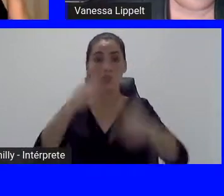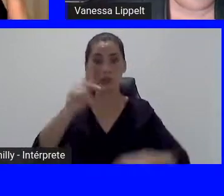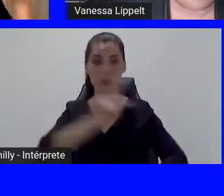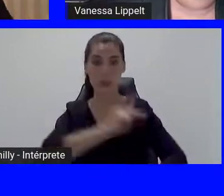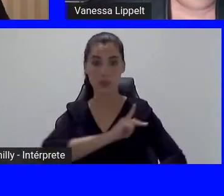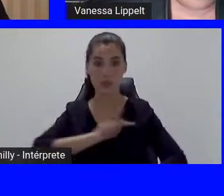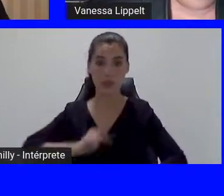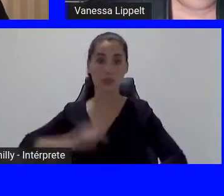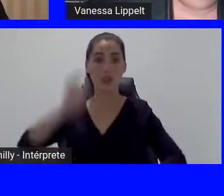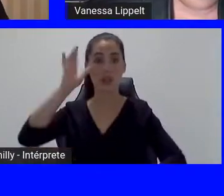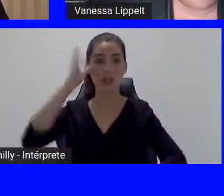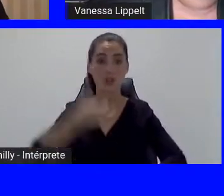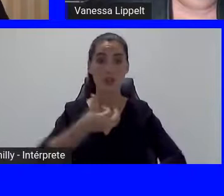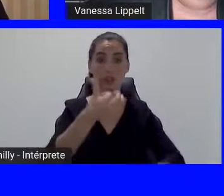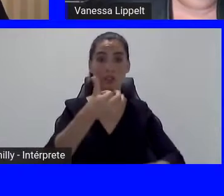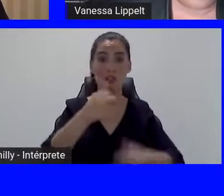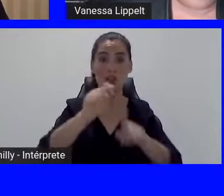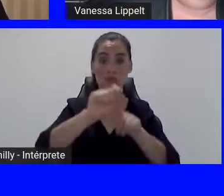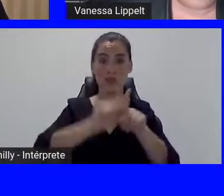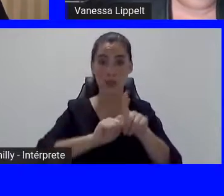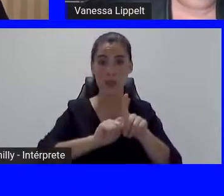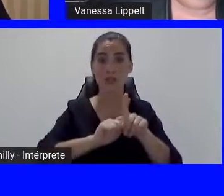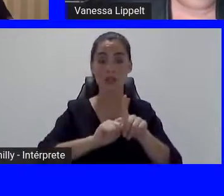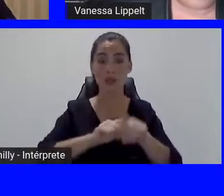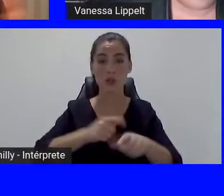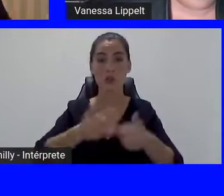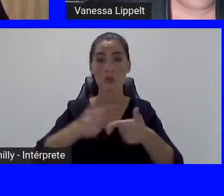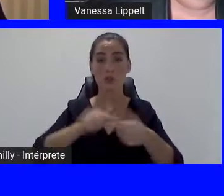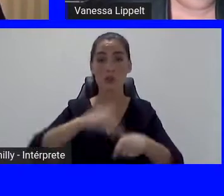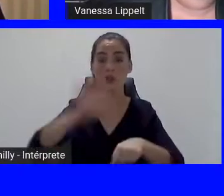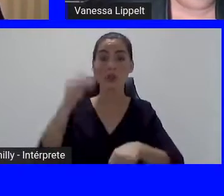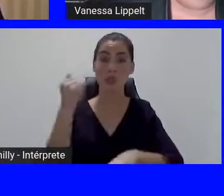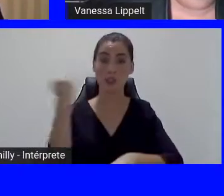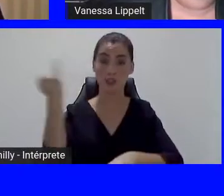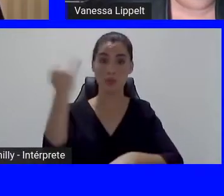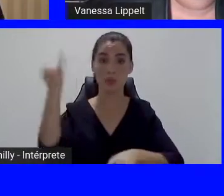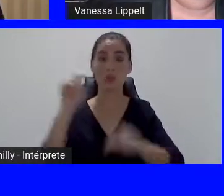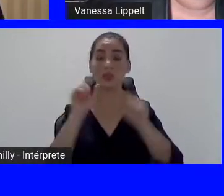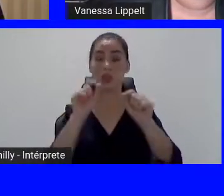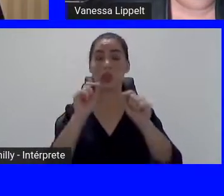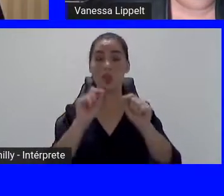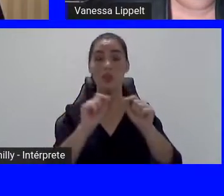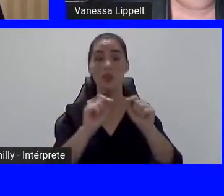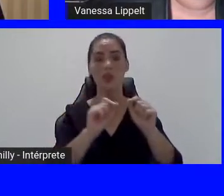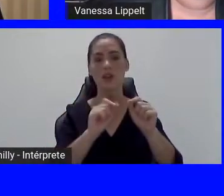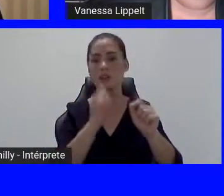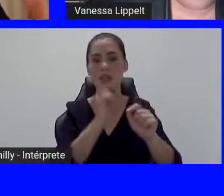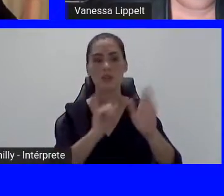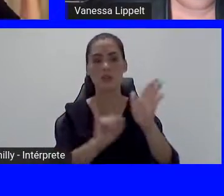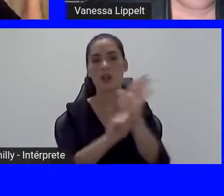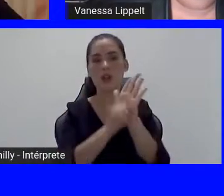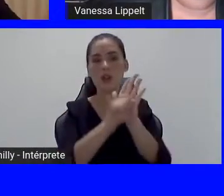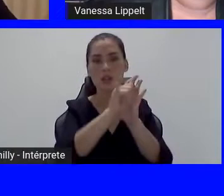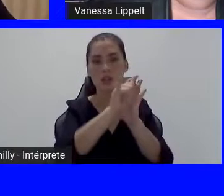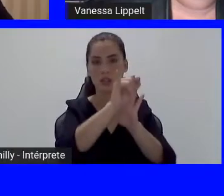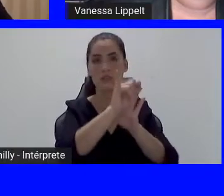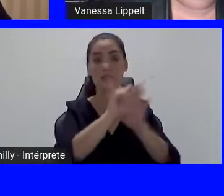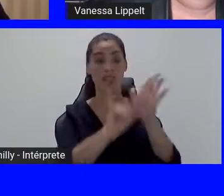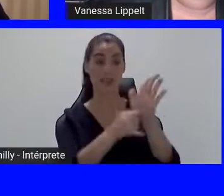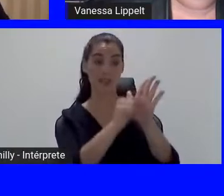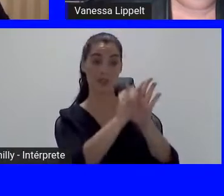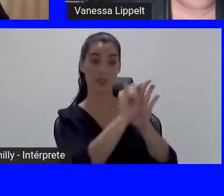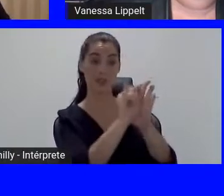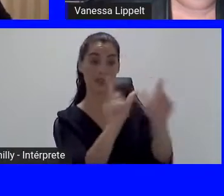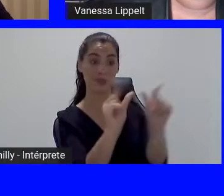desemprego, essa inflação de 2 dígitos que corrói o salário da população brasileira e os